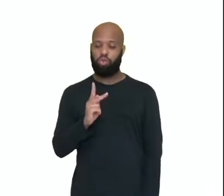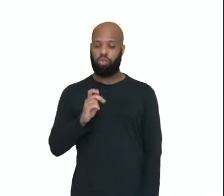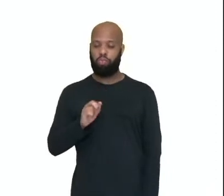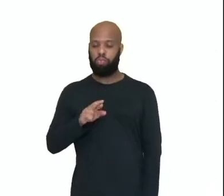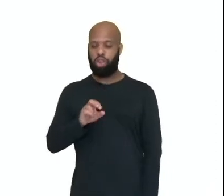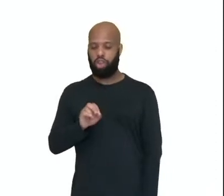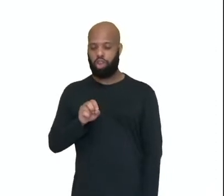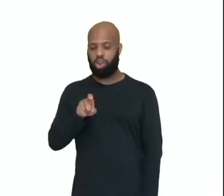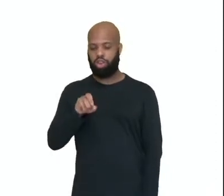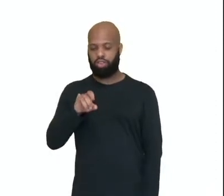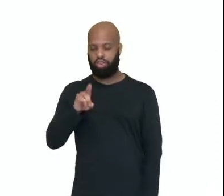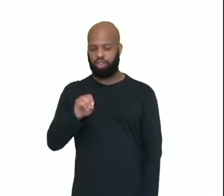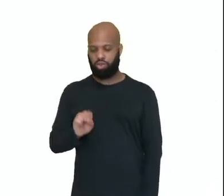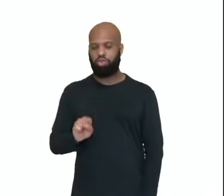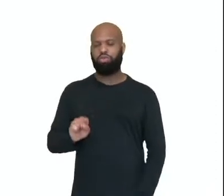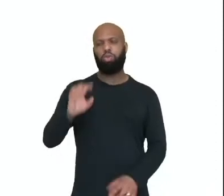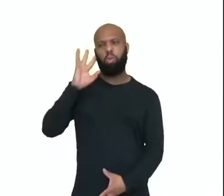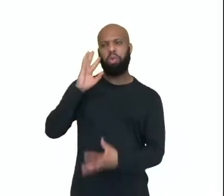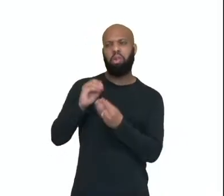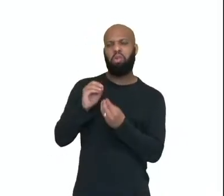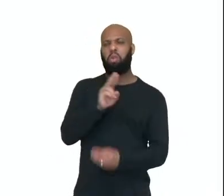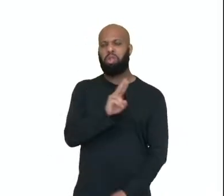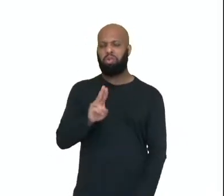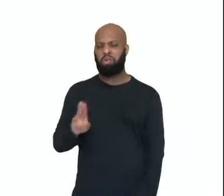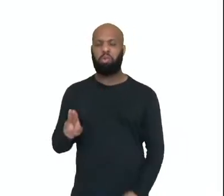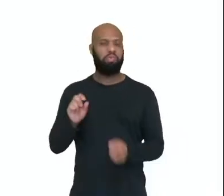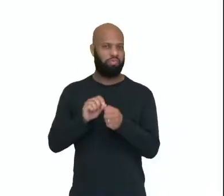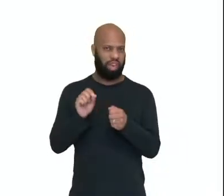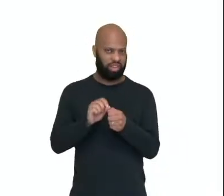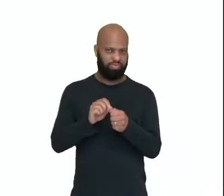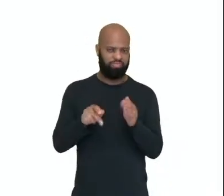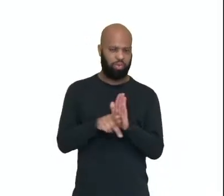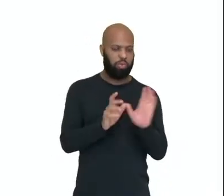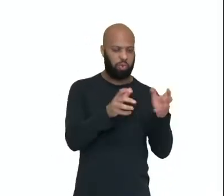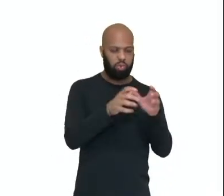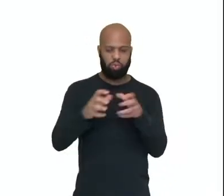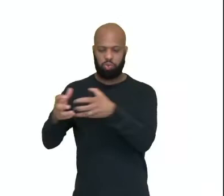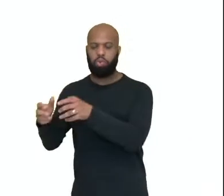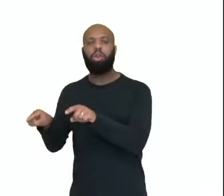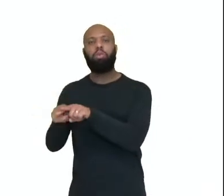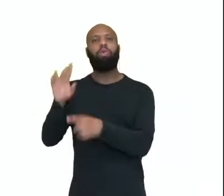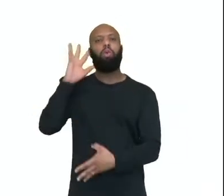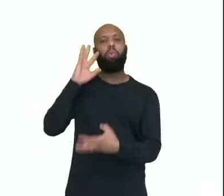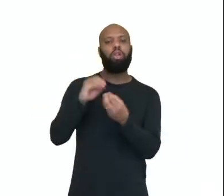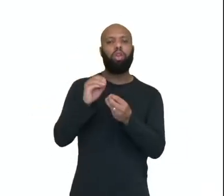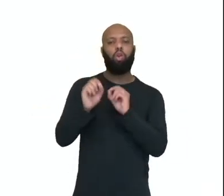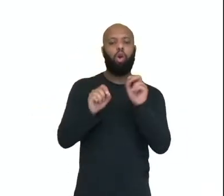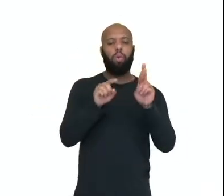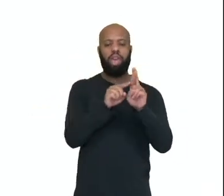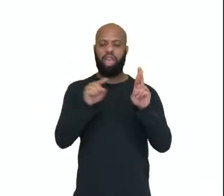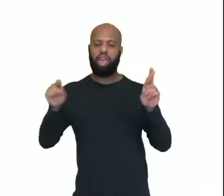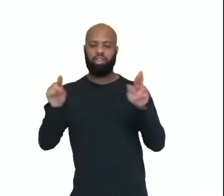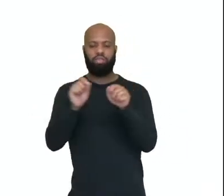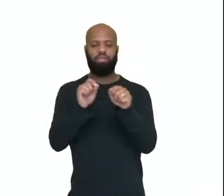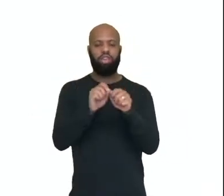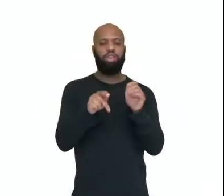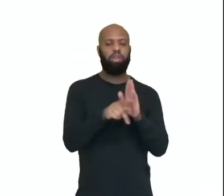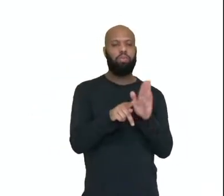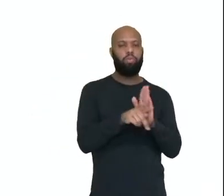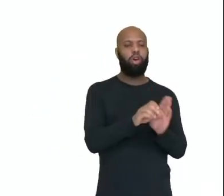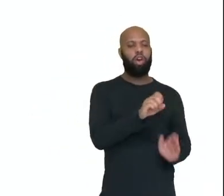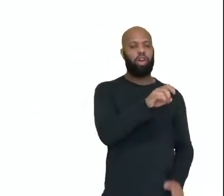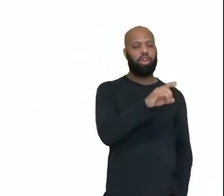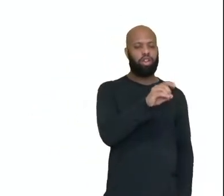compostos pertencentes a essas classes são construídos, entender como são as reações realizadas por óxidos